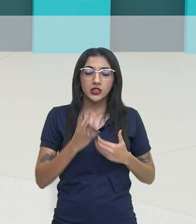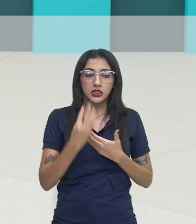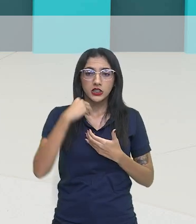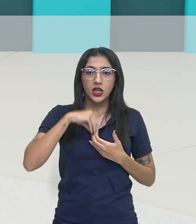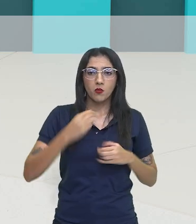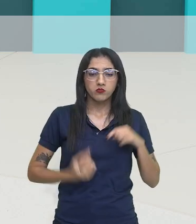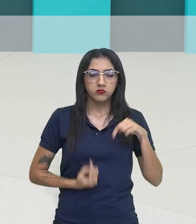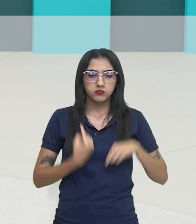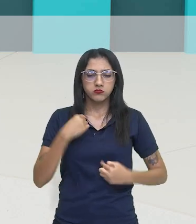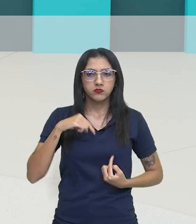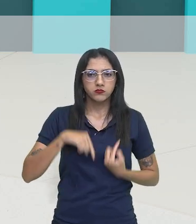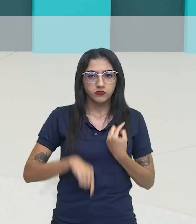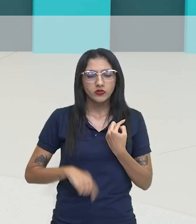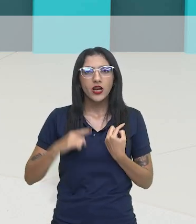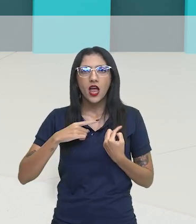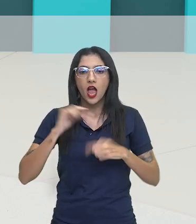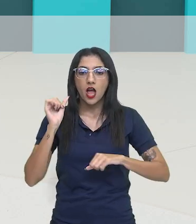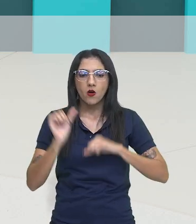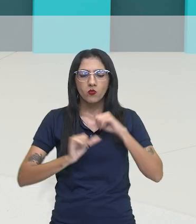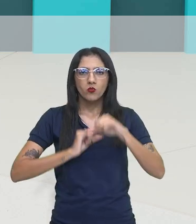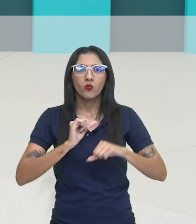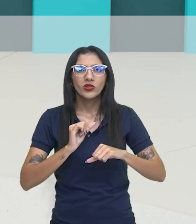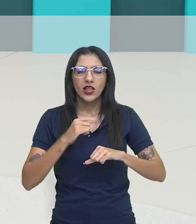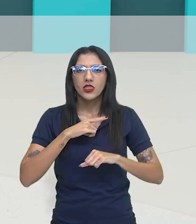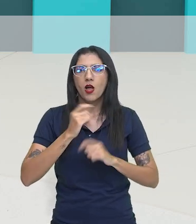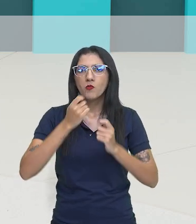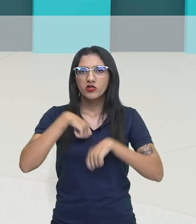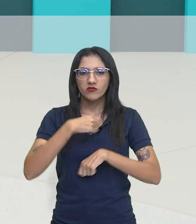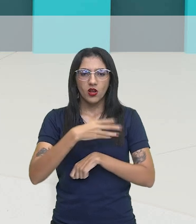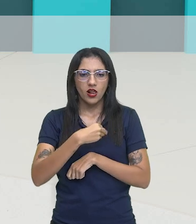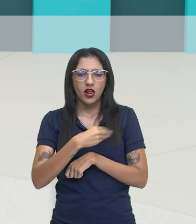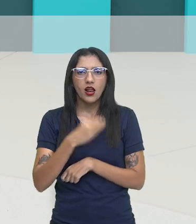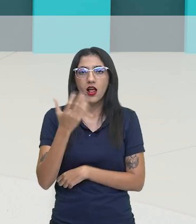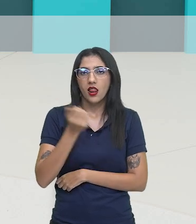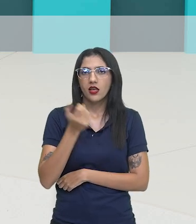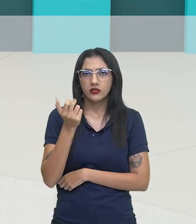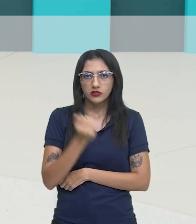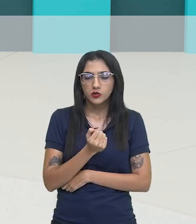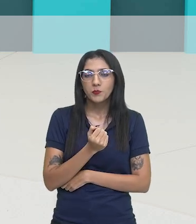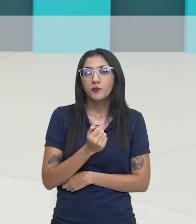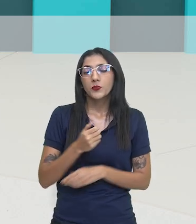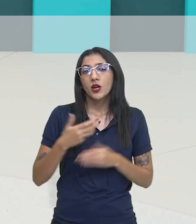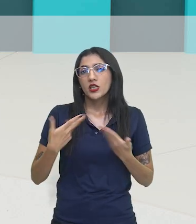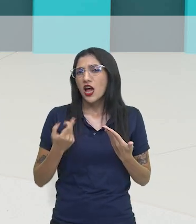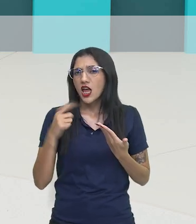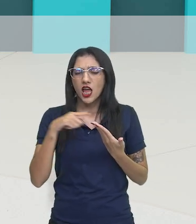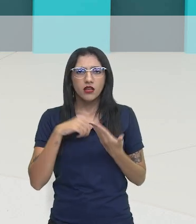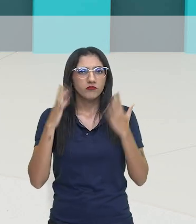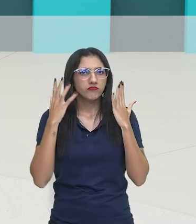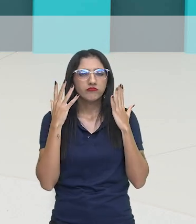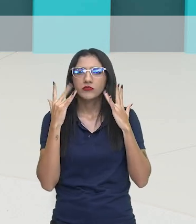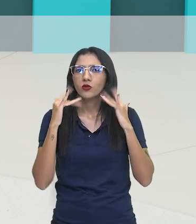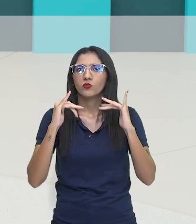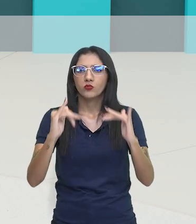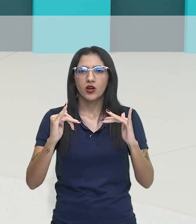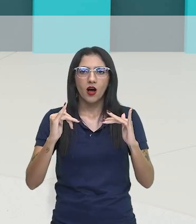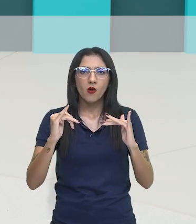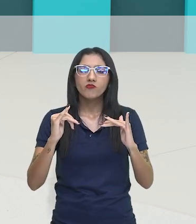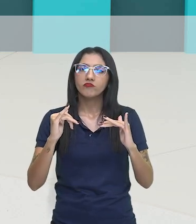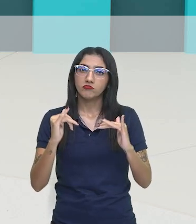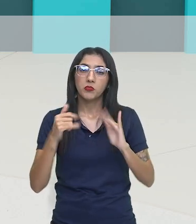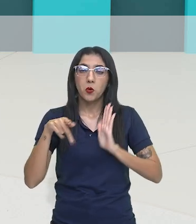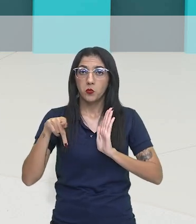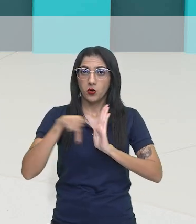do leite. Então, consequentemente, a natureza cooperou para que houvesse ali um lugar